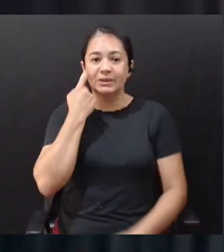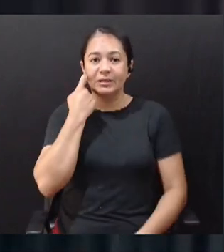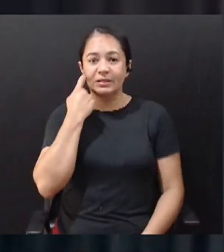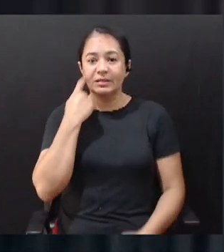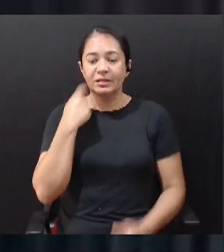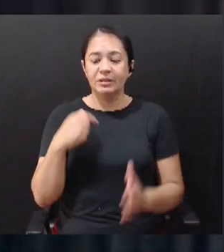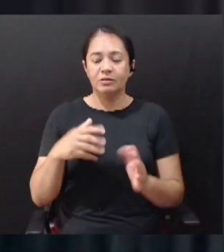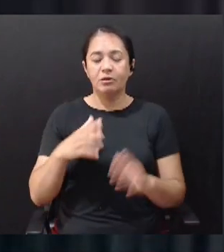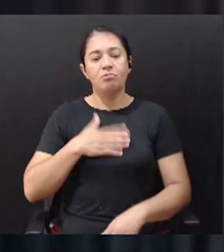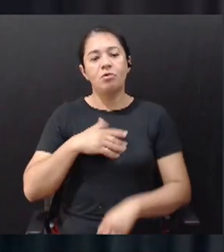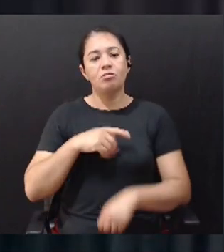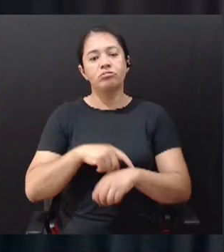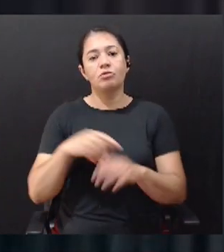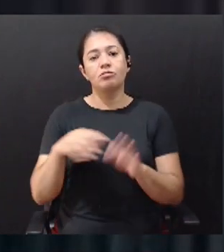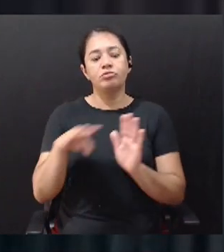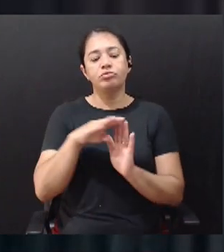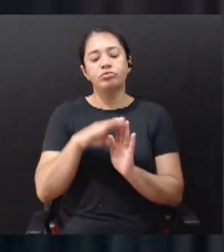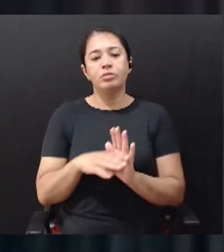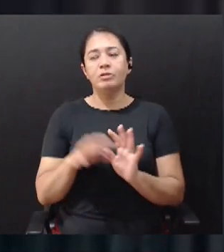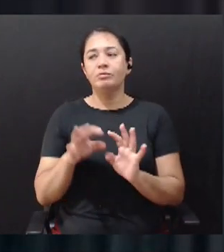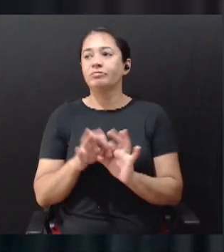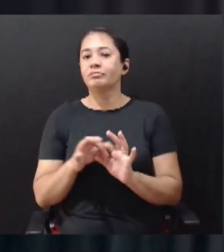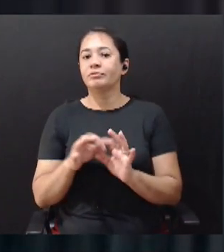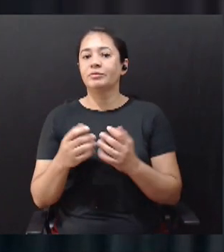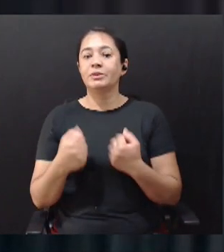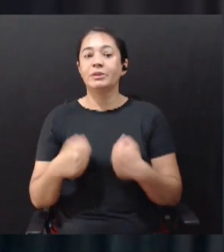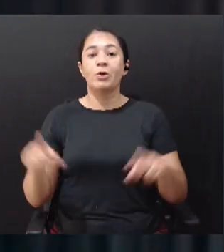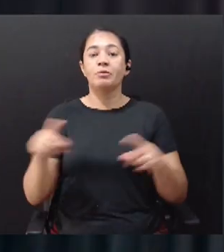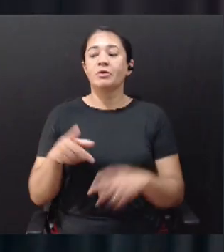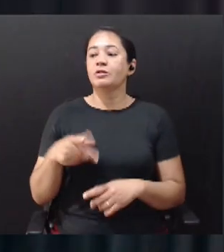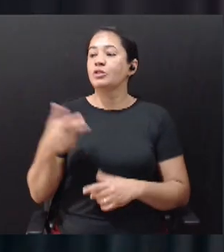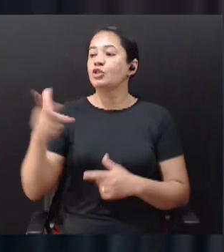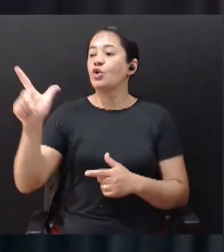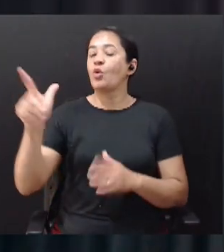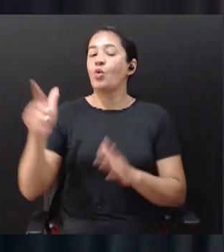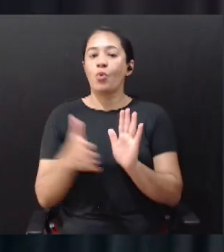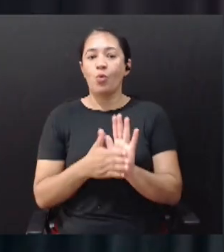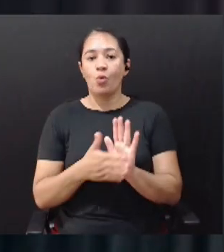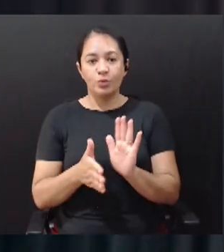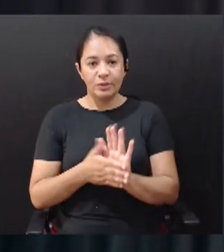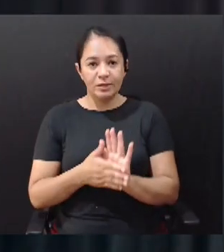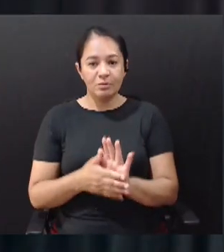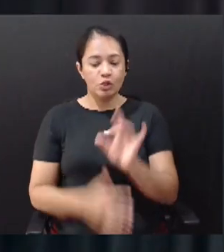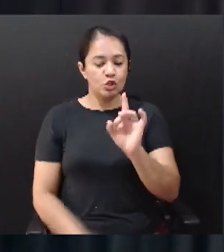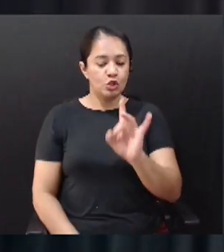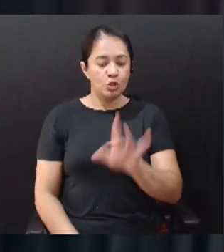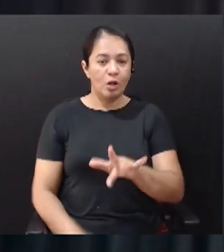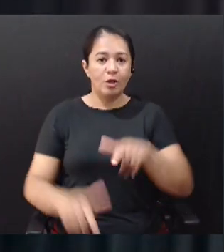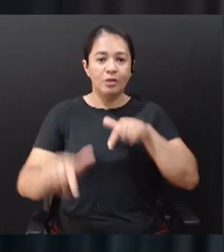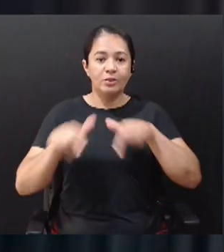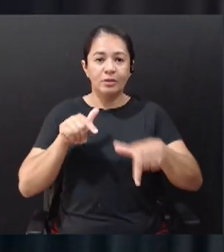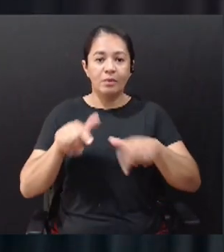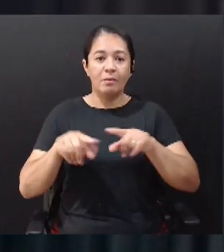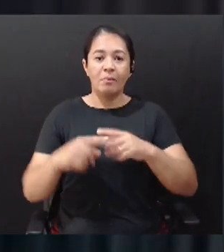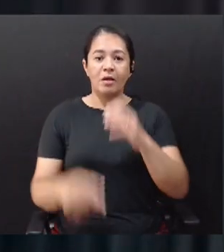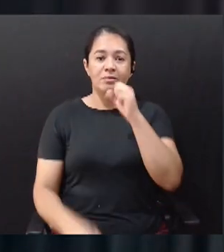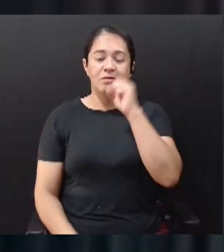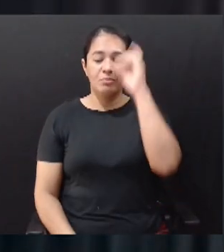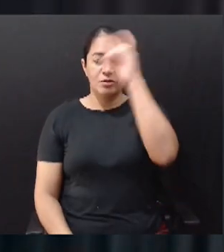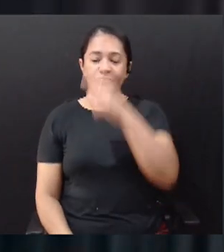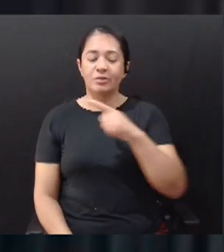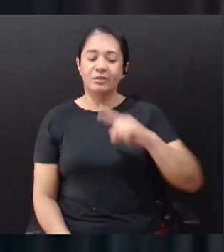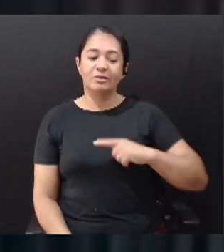estou disponível para Uhum. outras pautas sem ser trabalho, Sim. mas no final de semana eu tenho essas outras